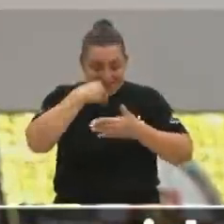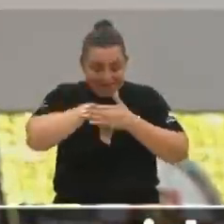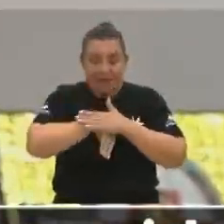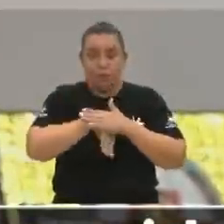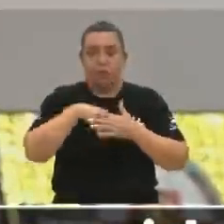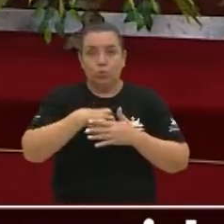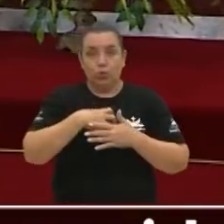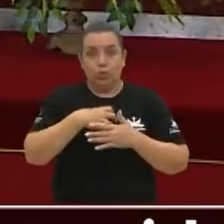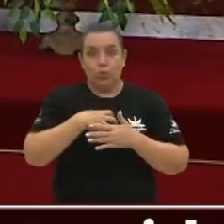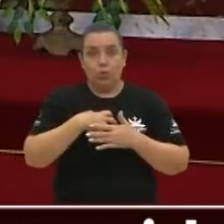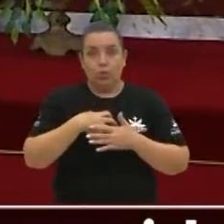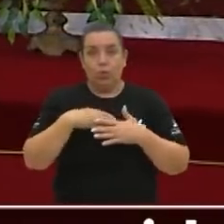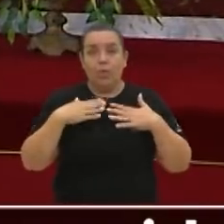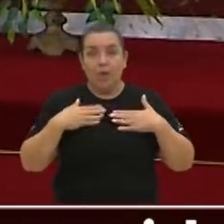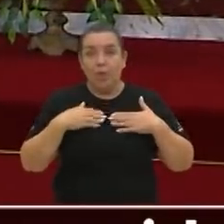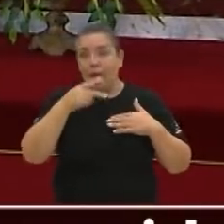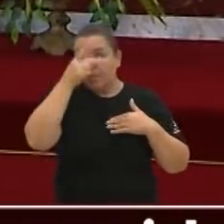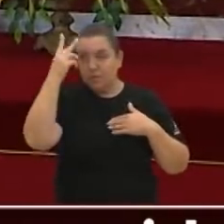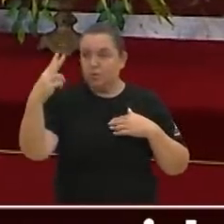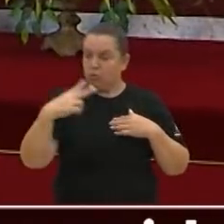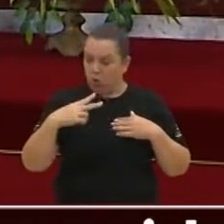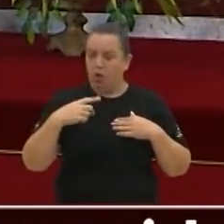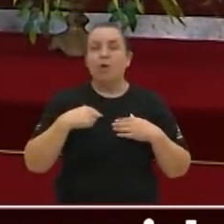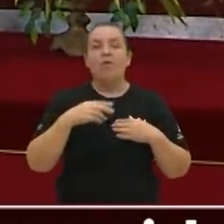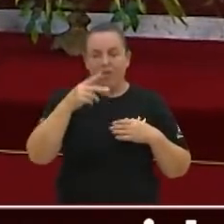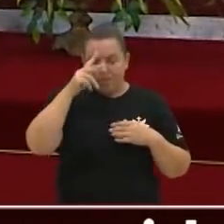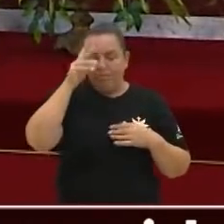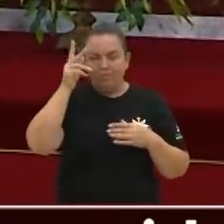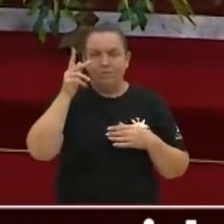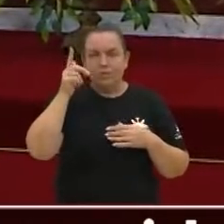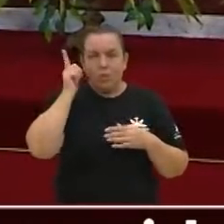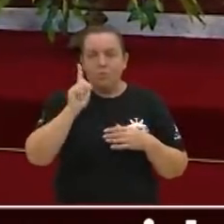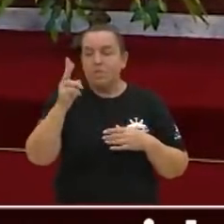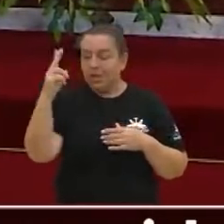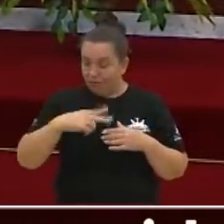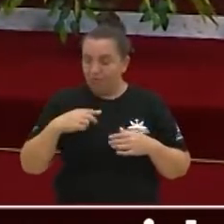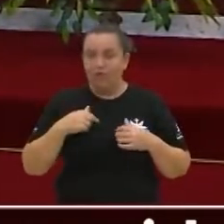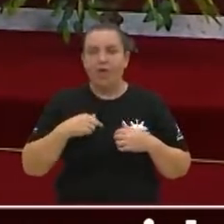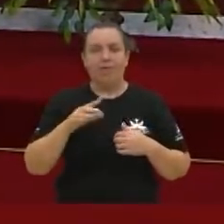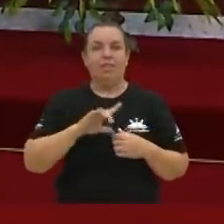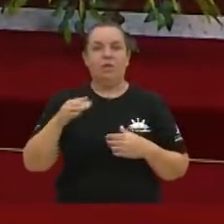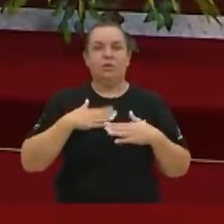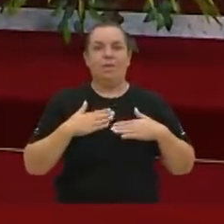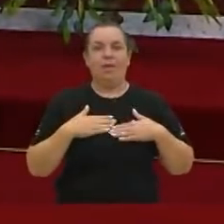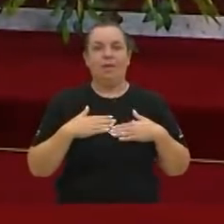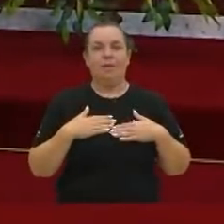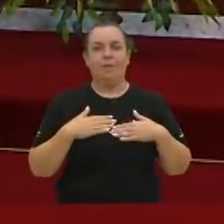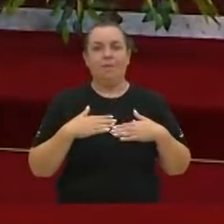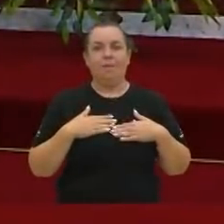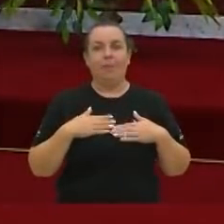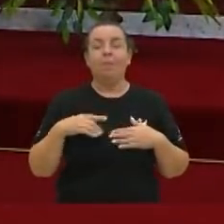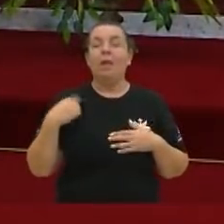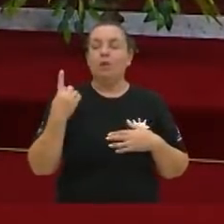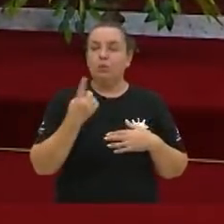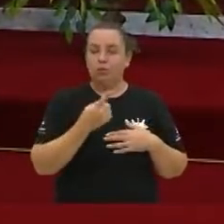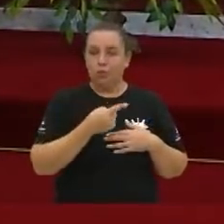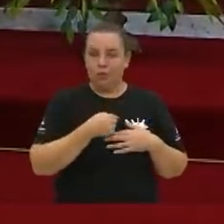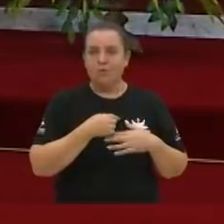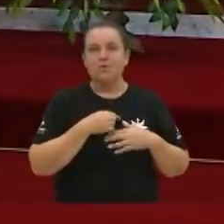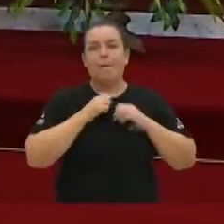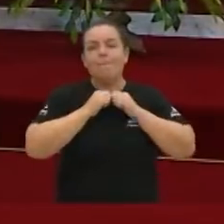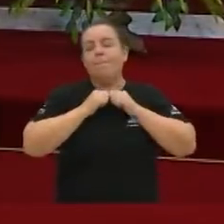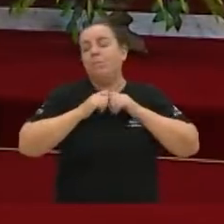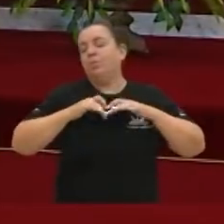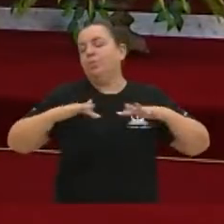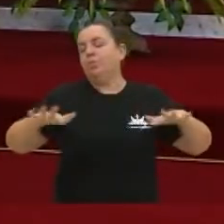então quando nós mergulhamos no bom que é Deus nós respiramos o